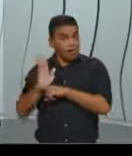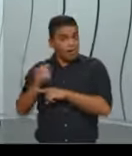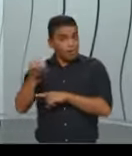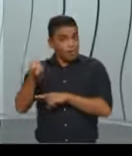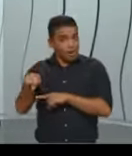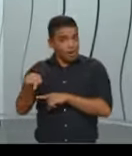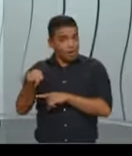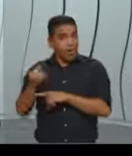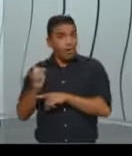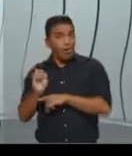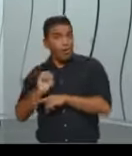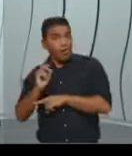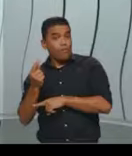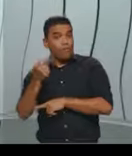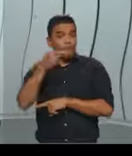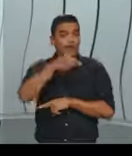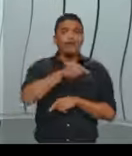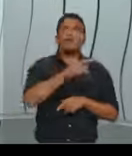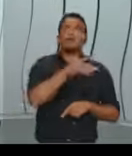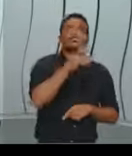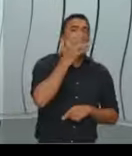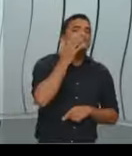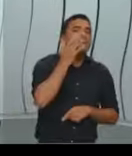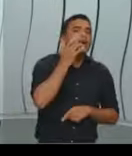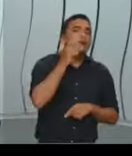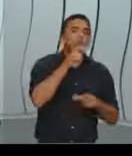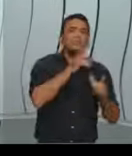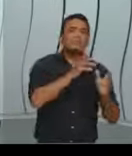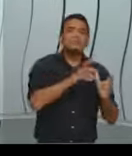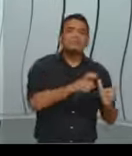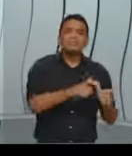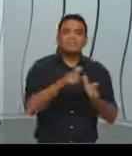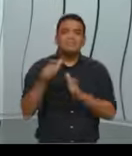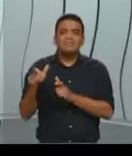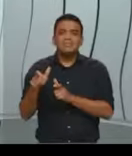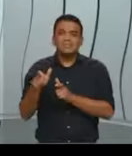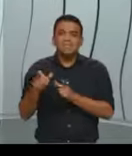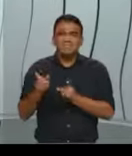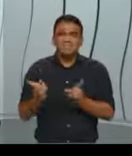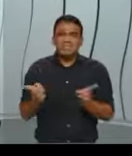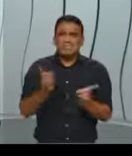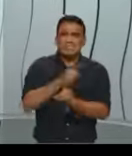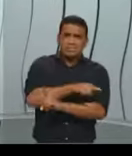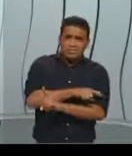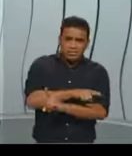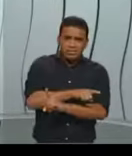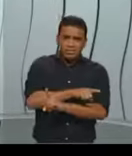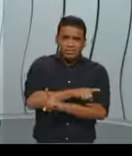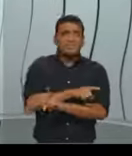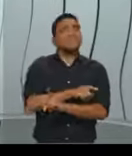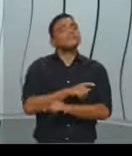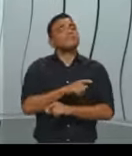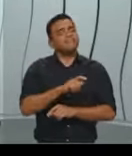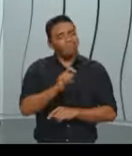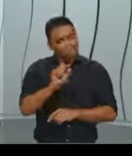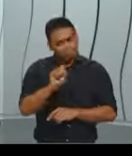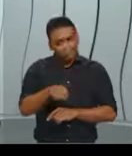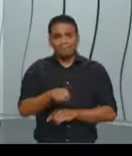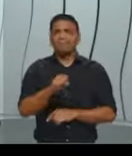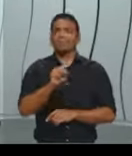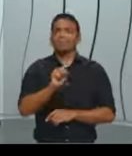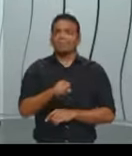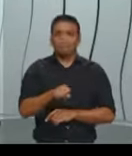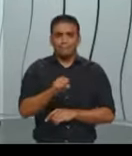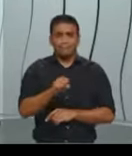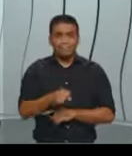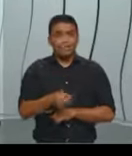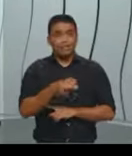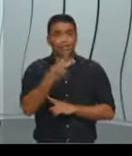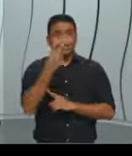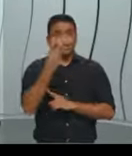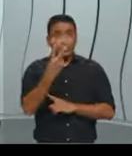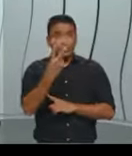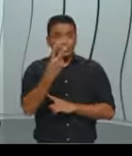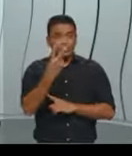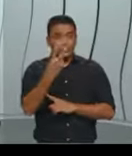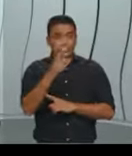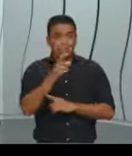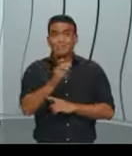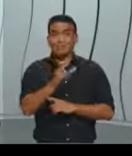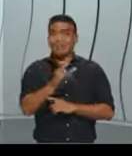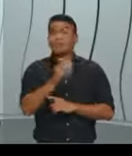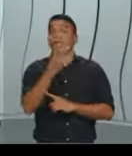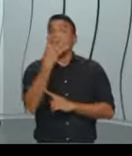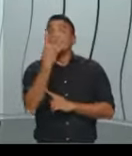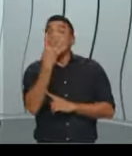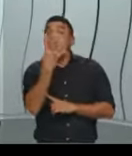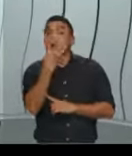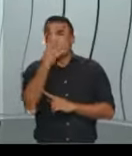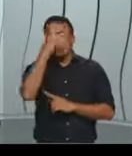pessoa que vai ao teatro, a ordem vai importar? Lógico que vai. São só 2 para 4 pessoas.